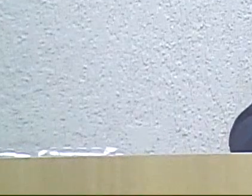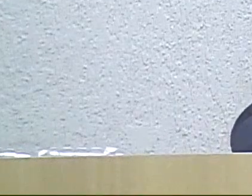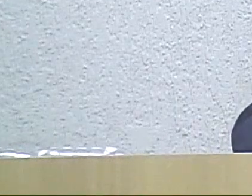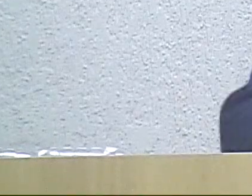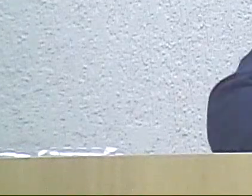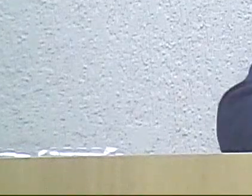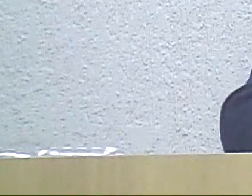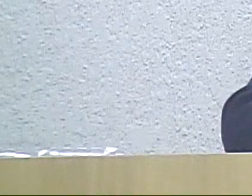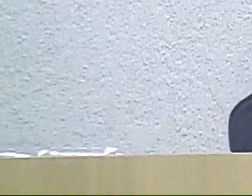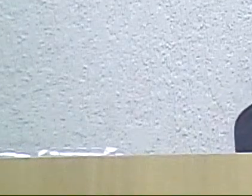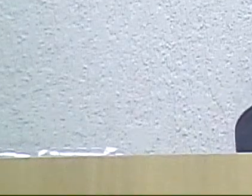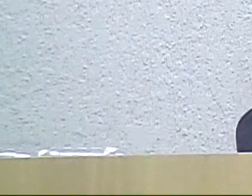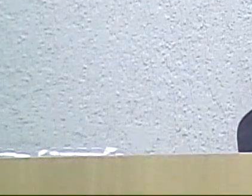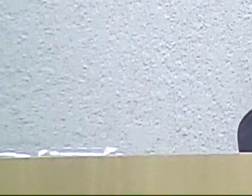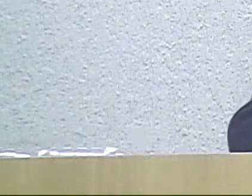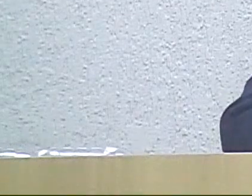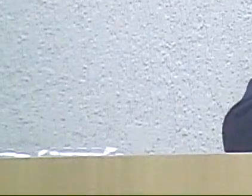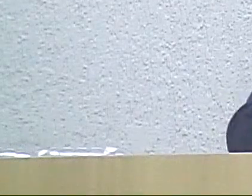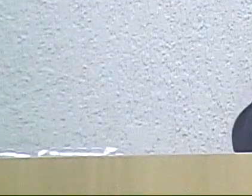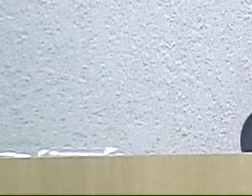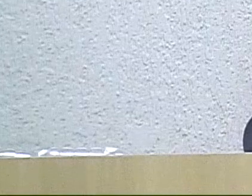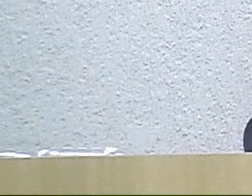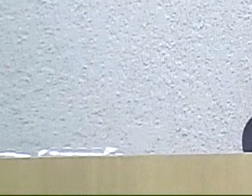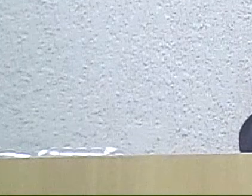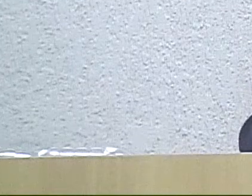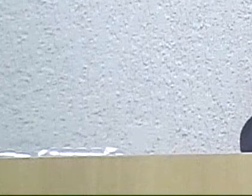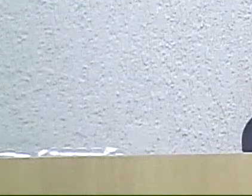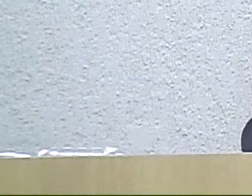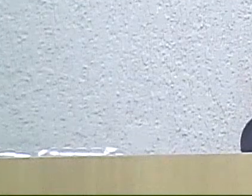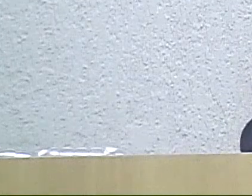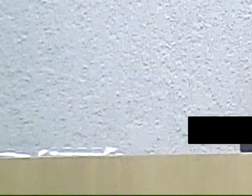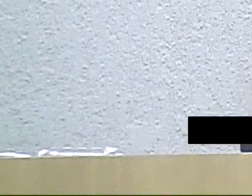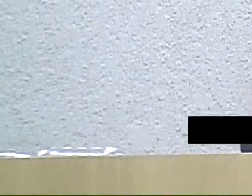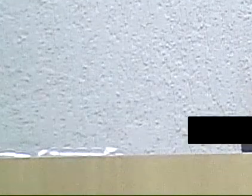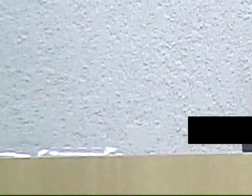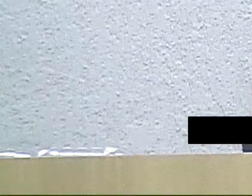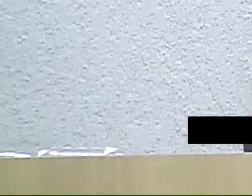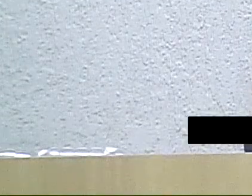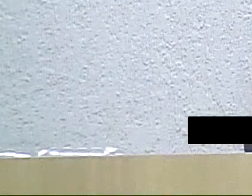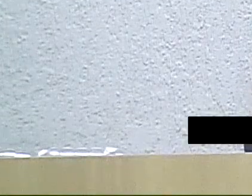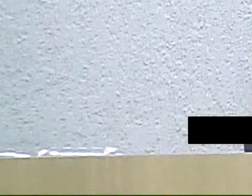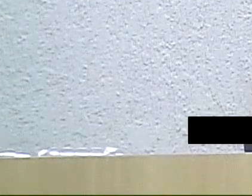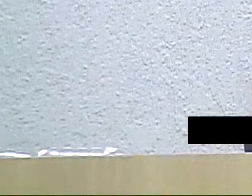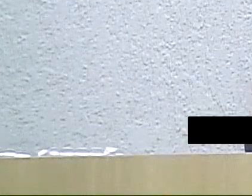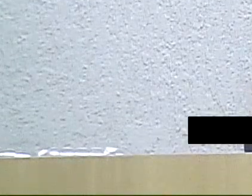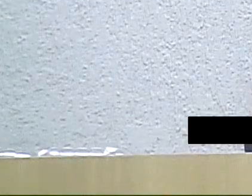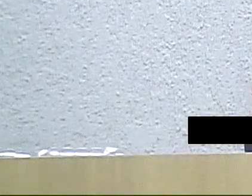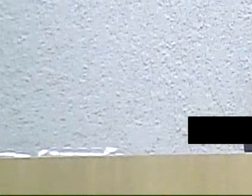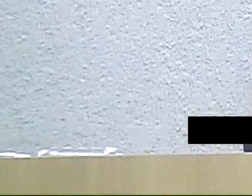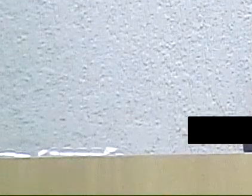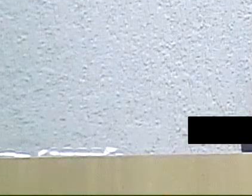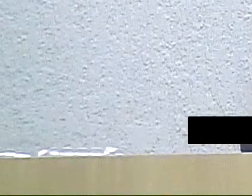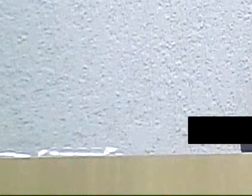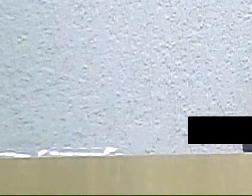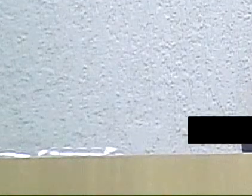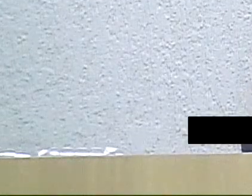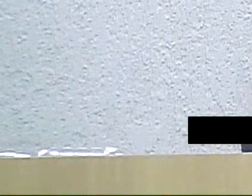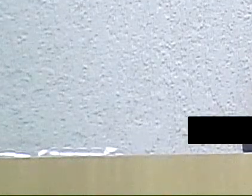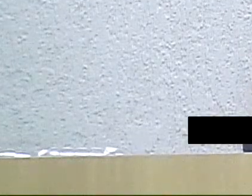eu confesso para vocês que a gente fica estarrecido, a gente fica perplexo com a forma que está